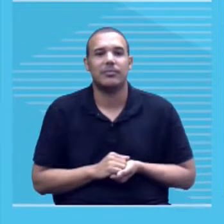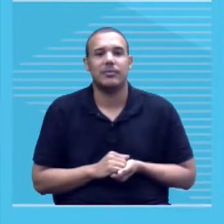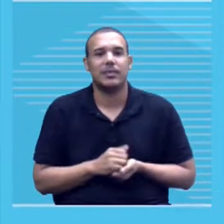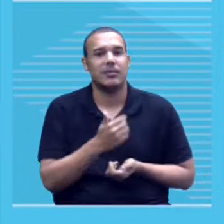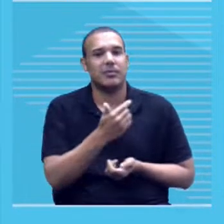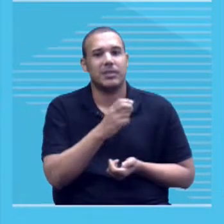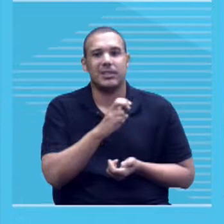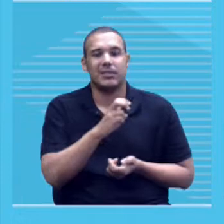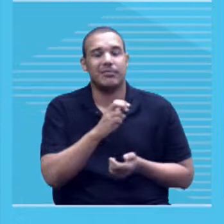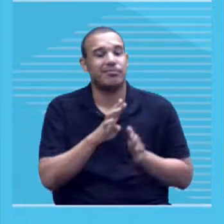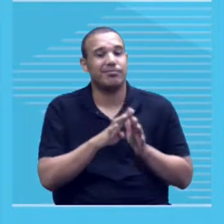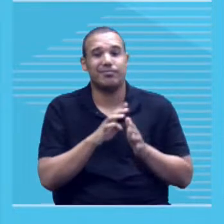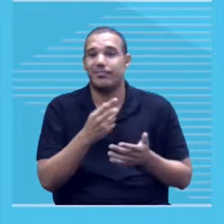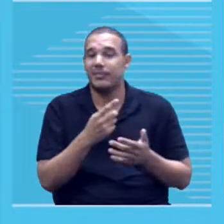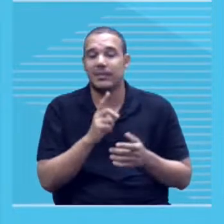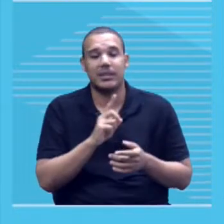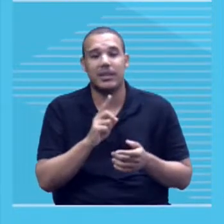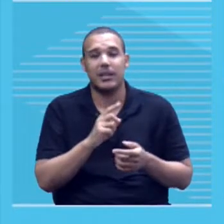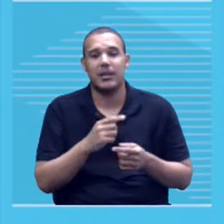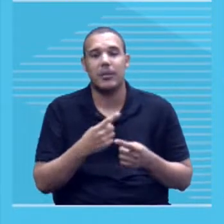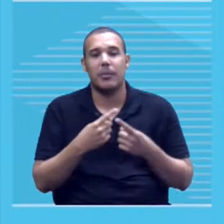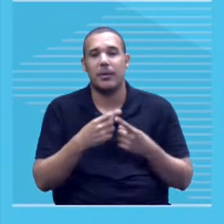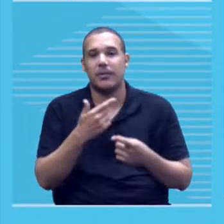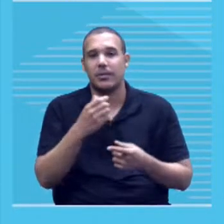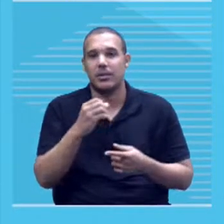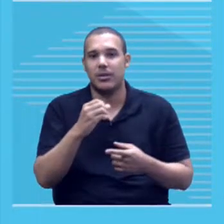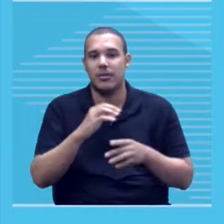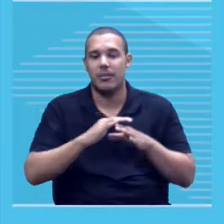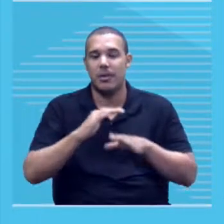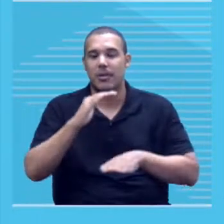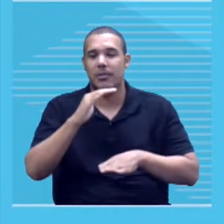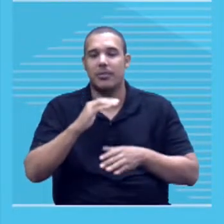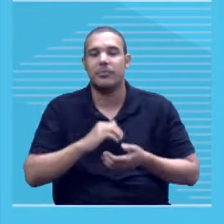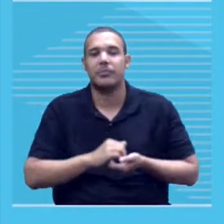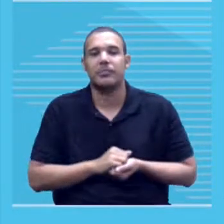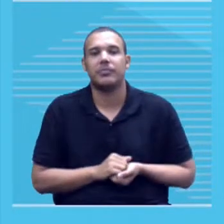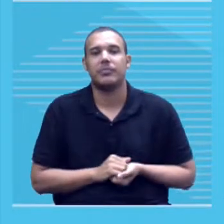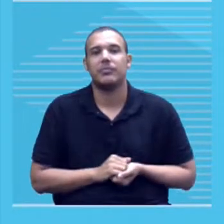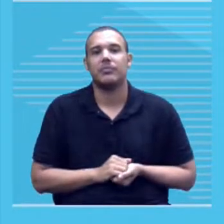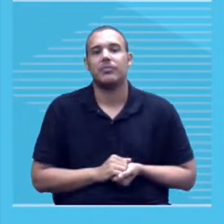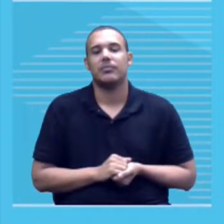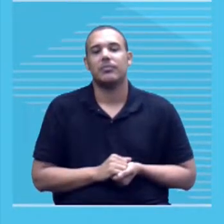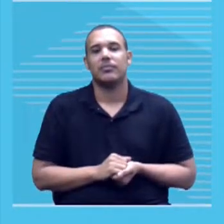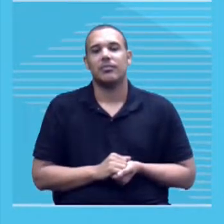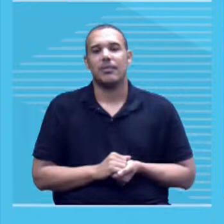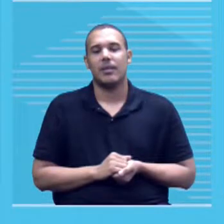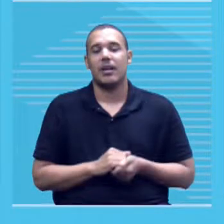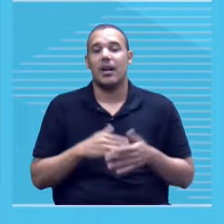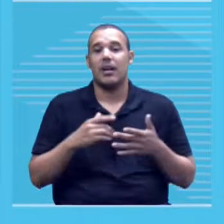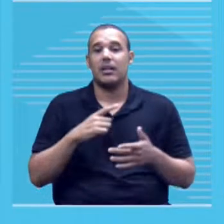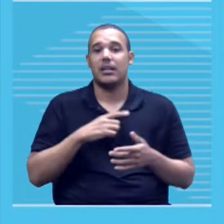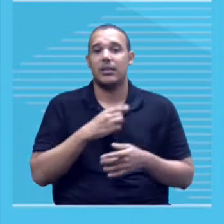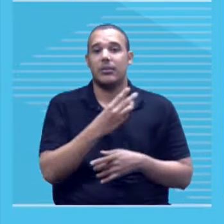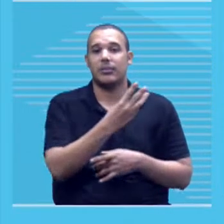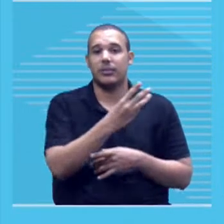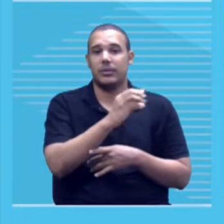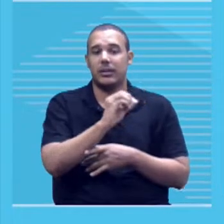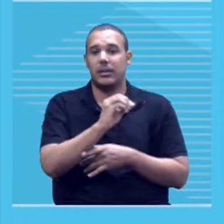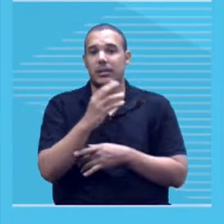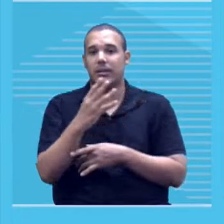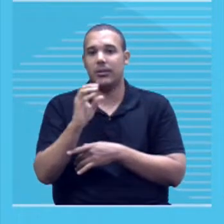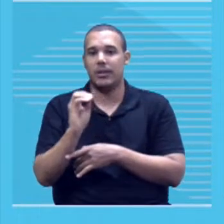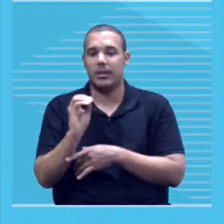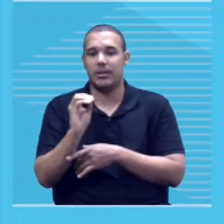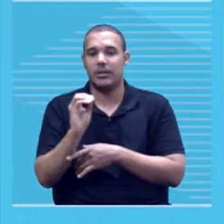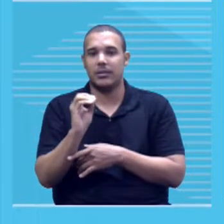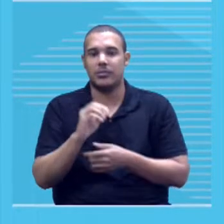25, porque o 29 também é maior que 25. Então, ele queima o sistema. E aí, sobra o 30 e o 40. Quando eu tenho o